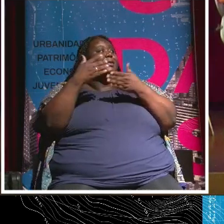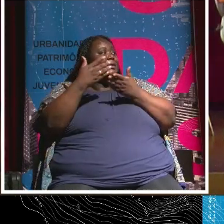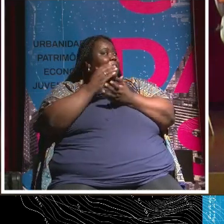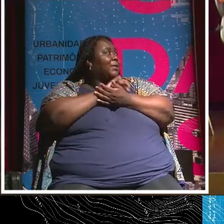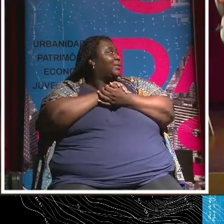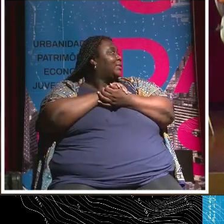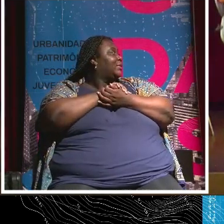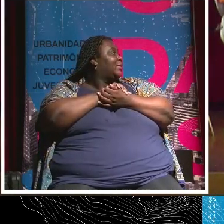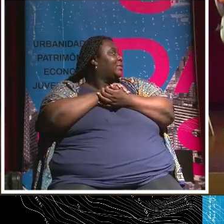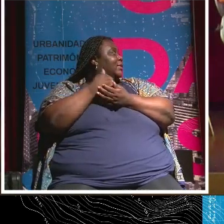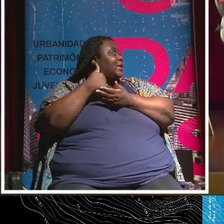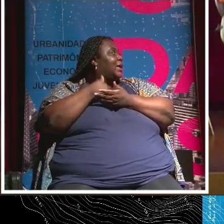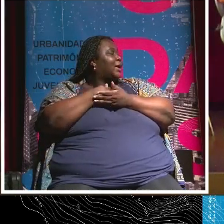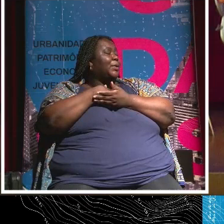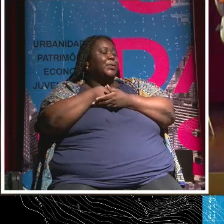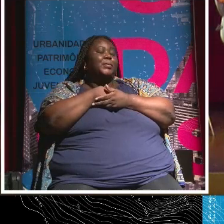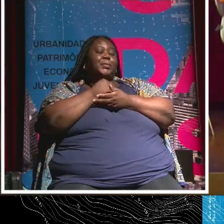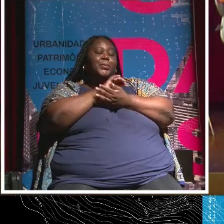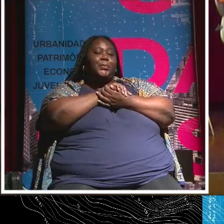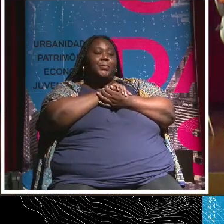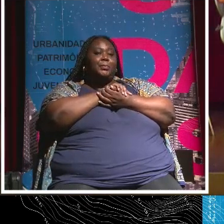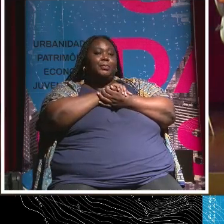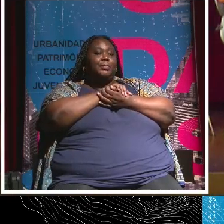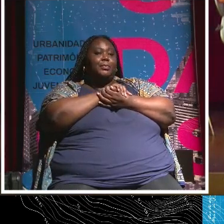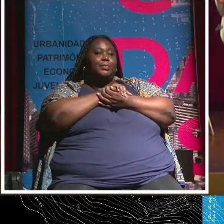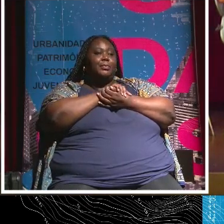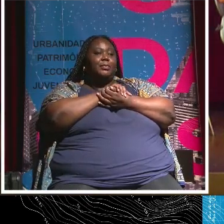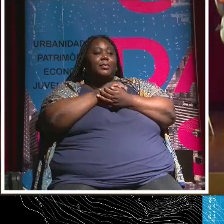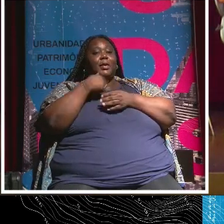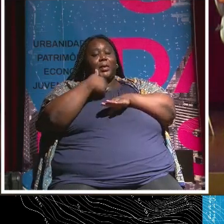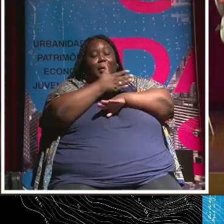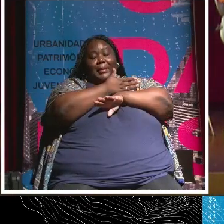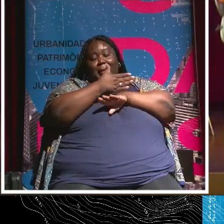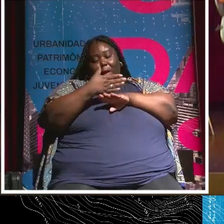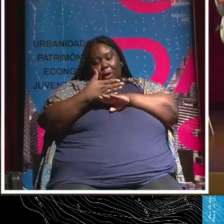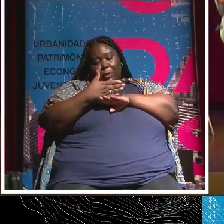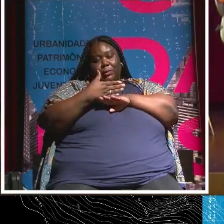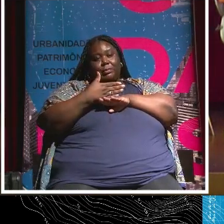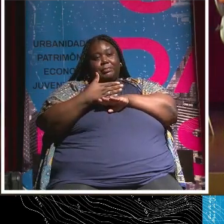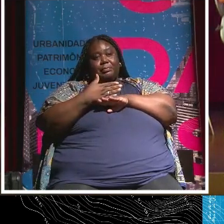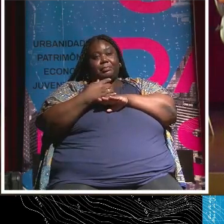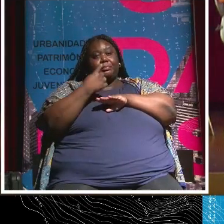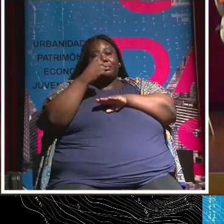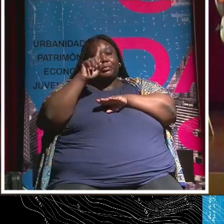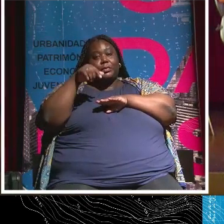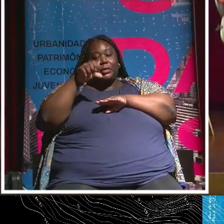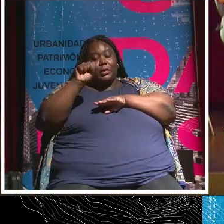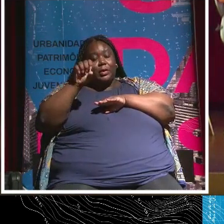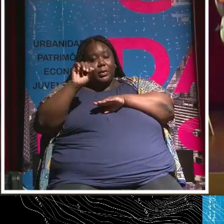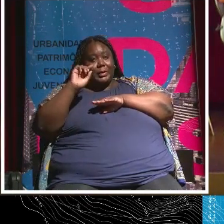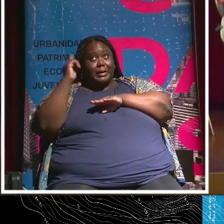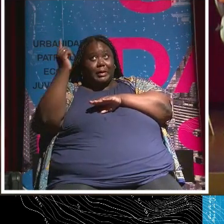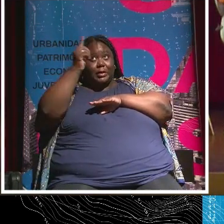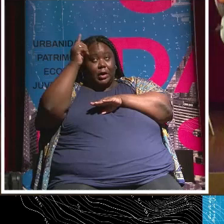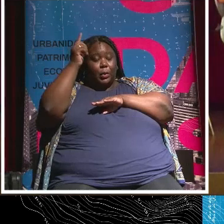sentido, eu sou branco, tenho 1,80 m de altura,